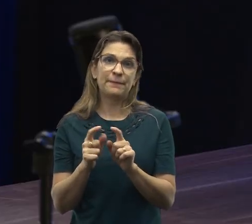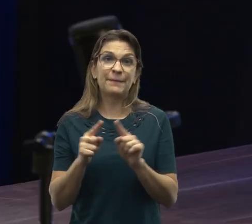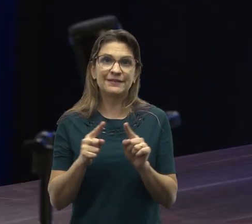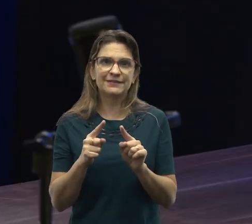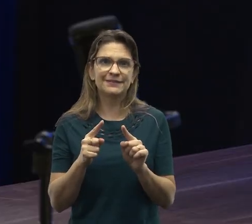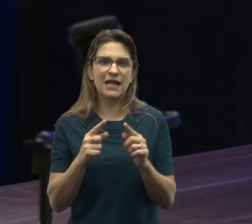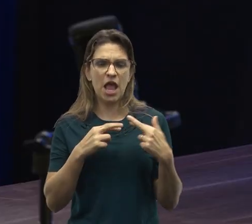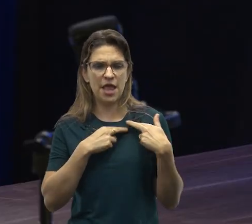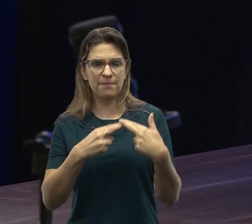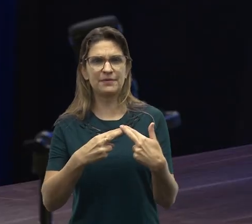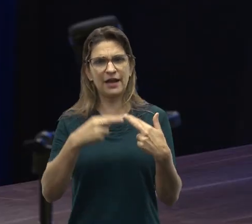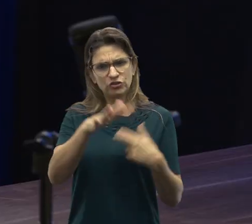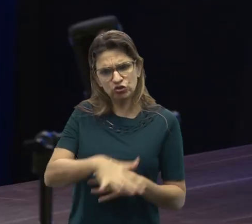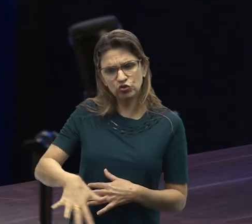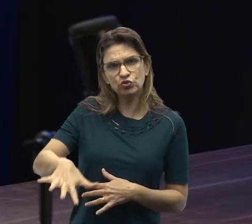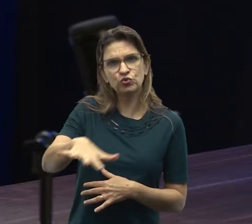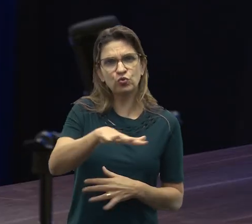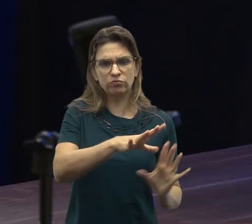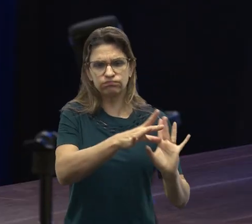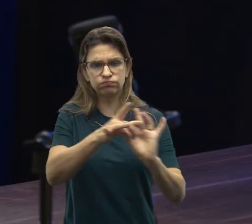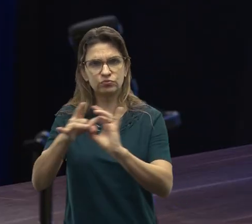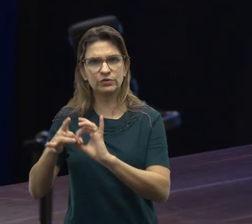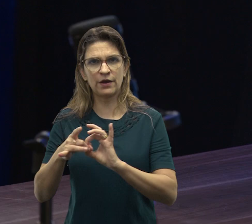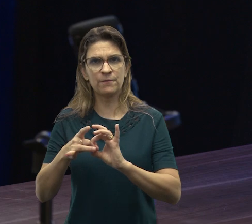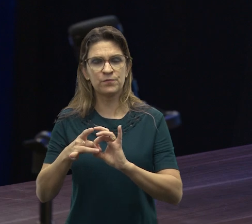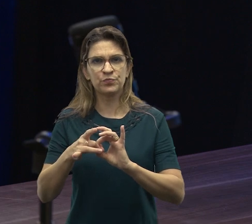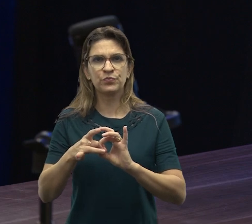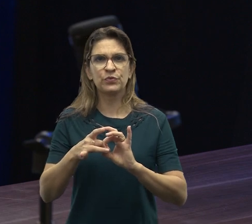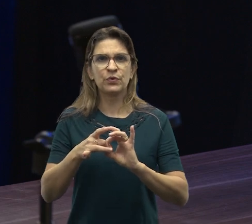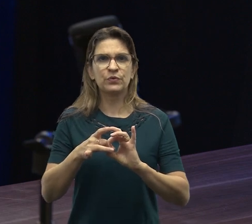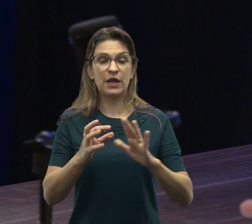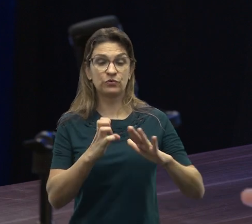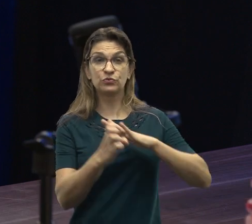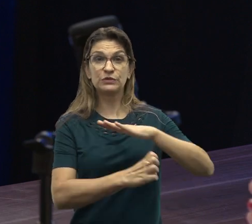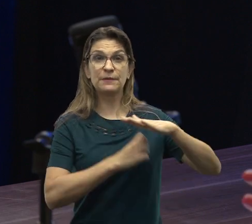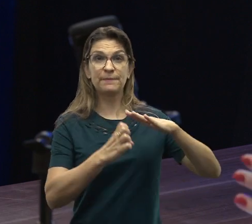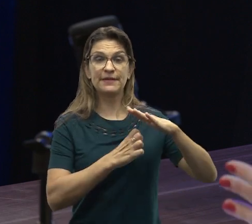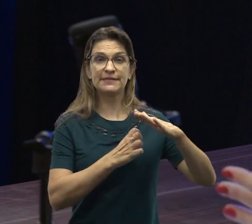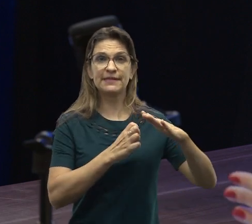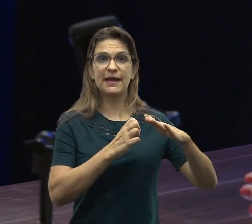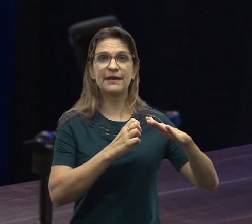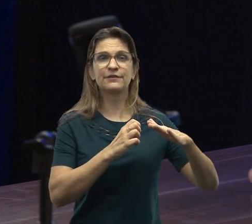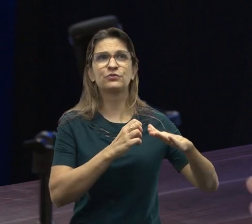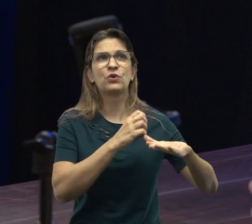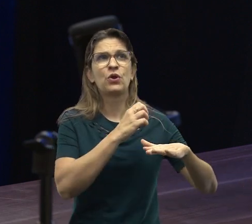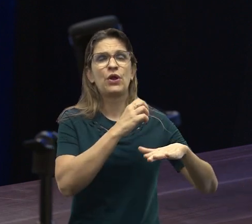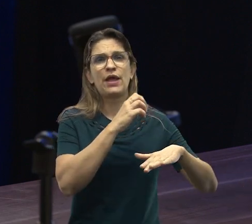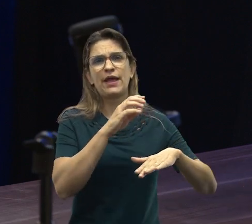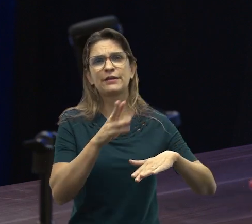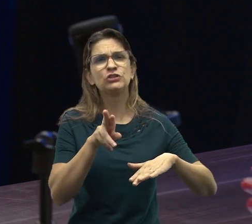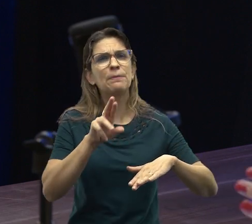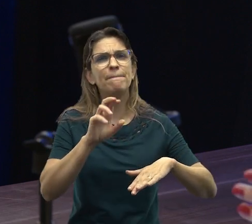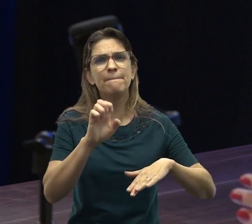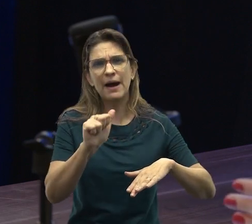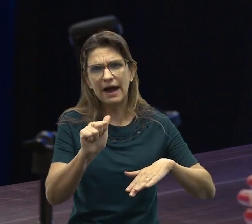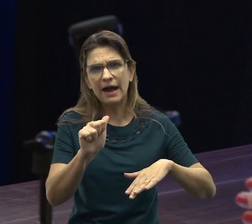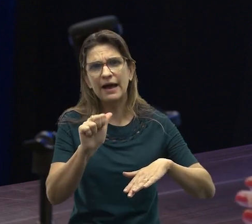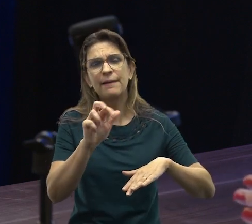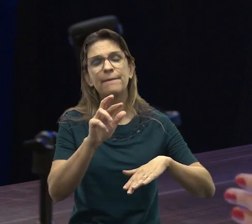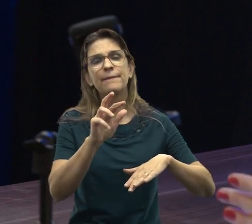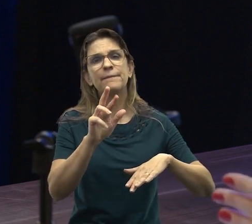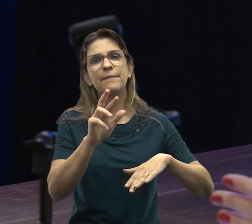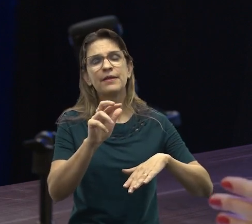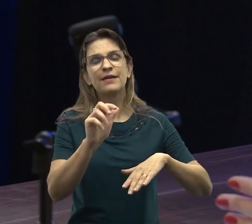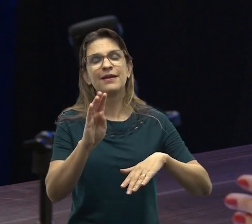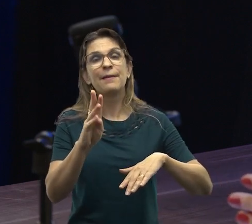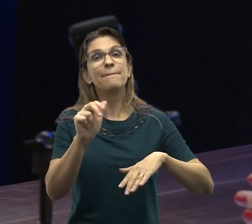os donos de bares, envolve as delegacias, envolve o IML, né,